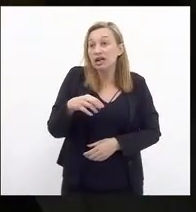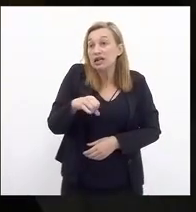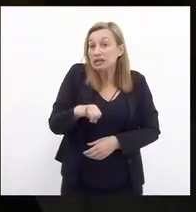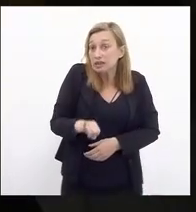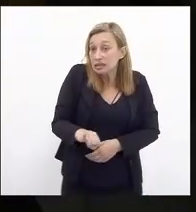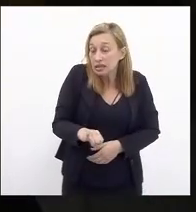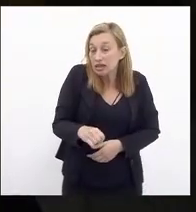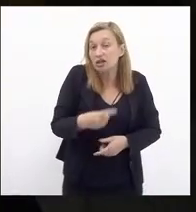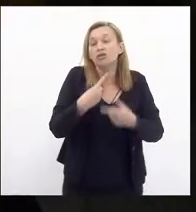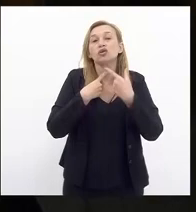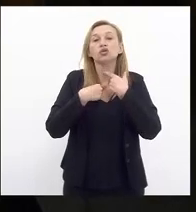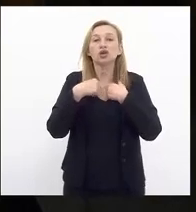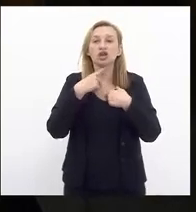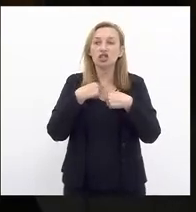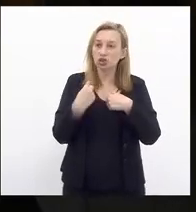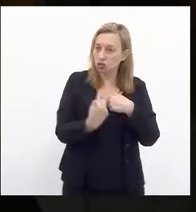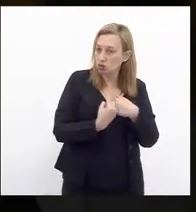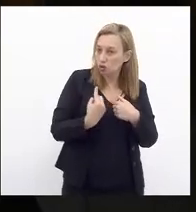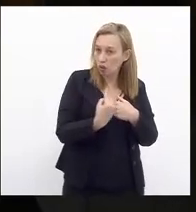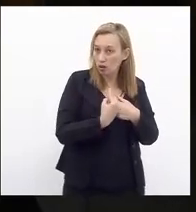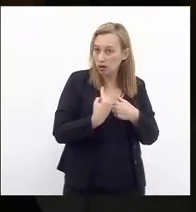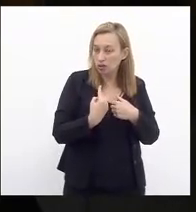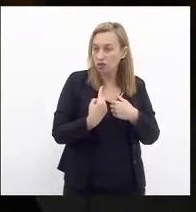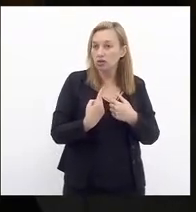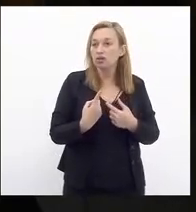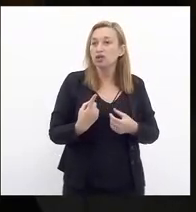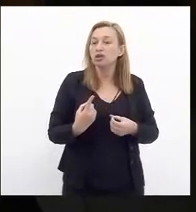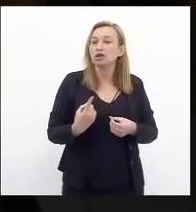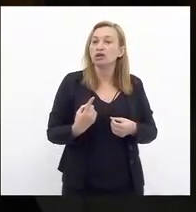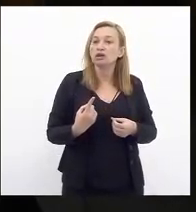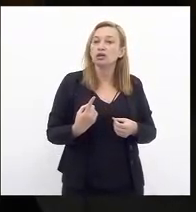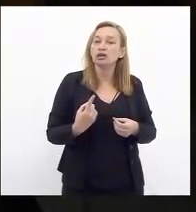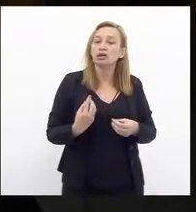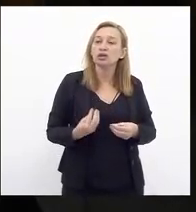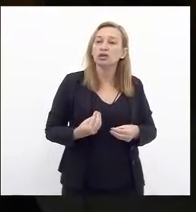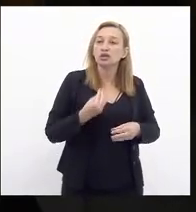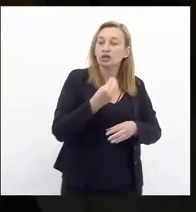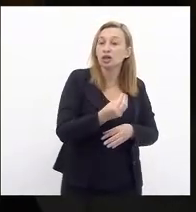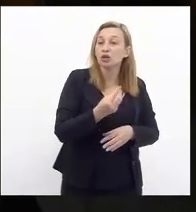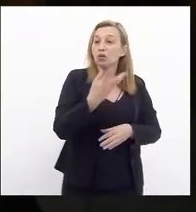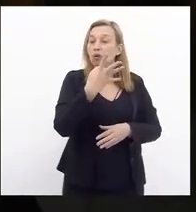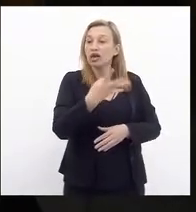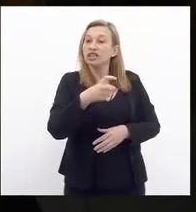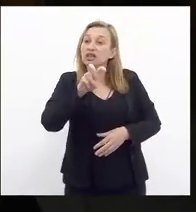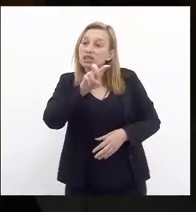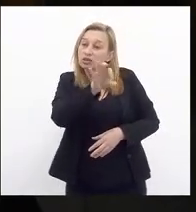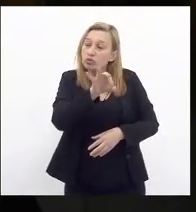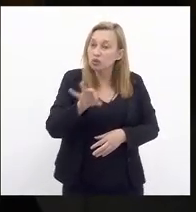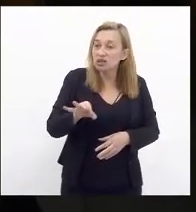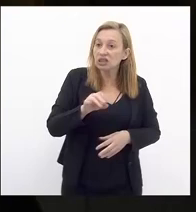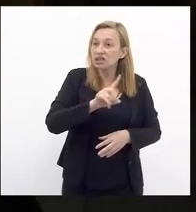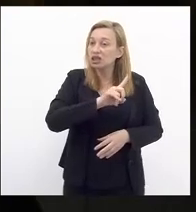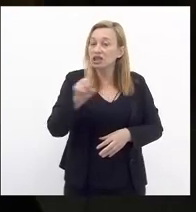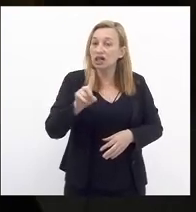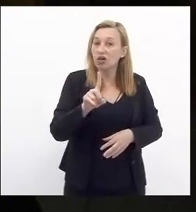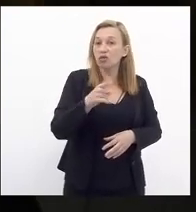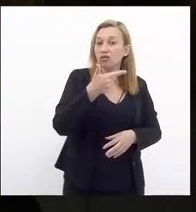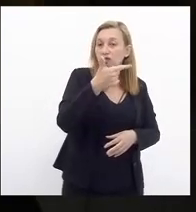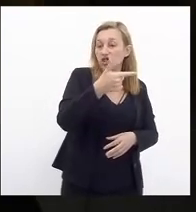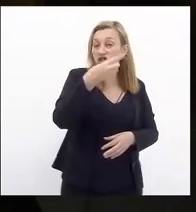fosse do nosso desejo estaremos repondo 45 por cento e não